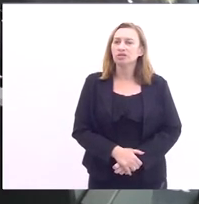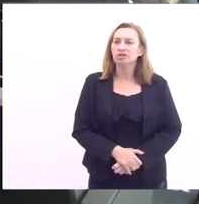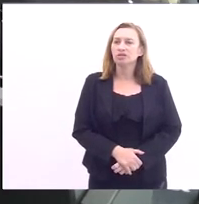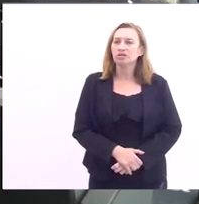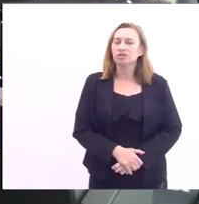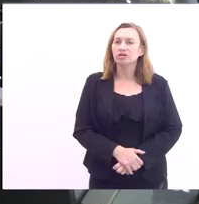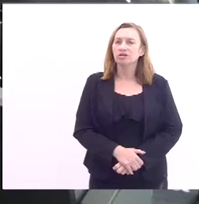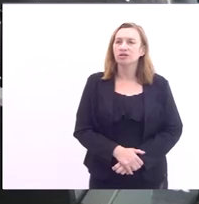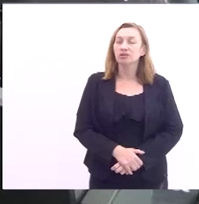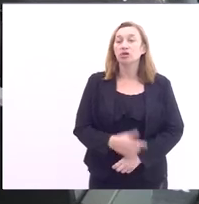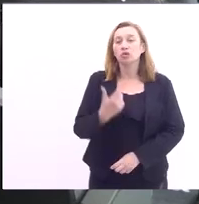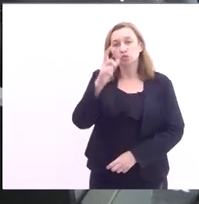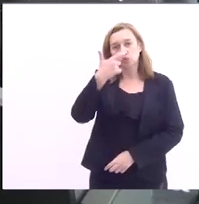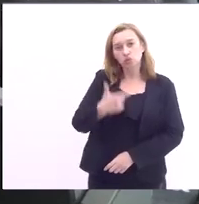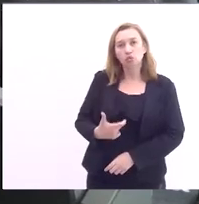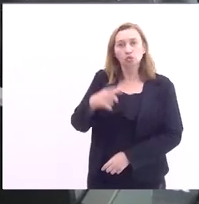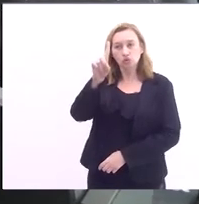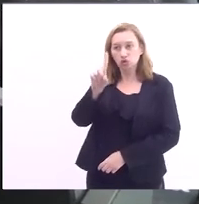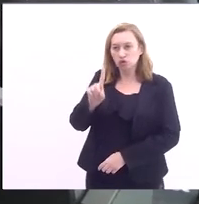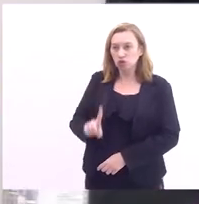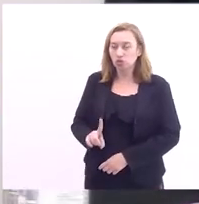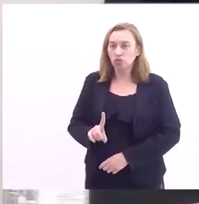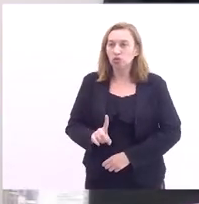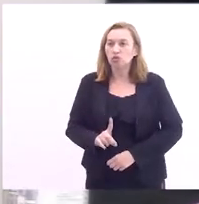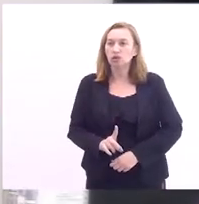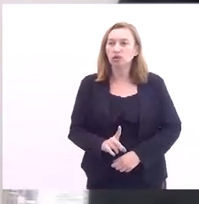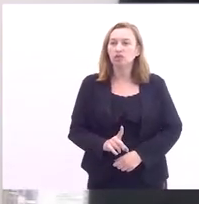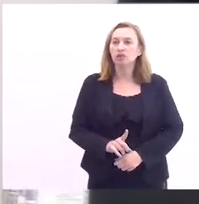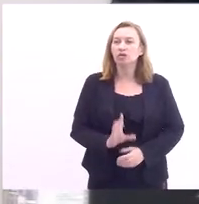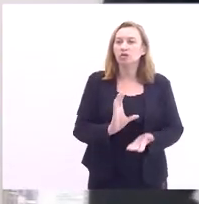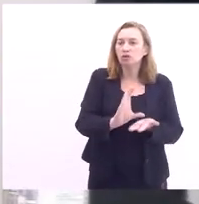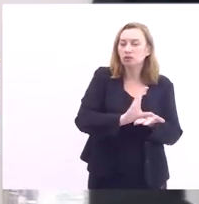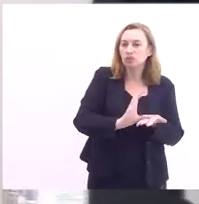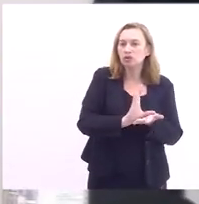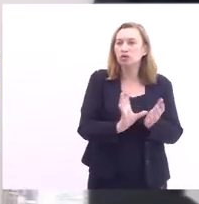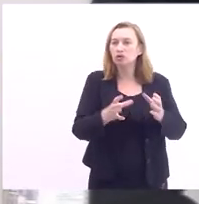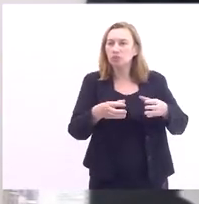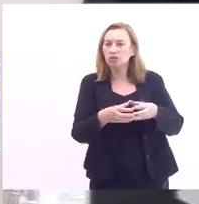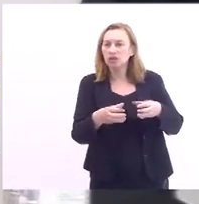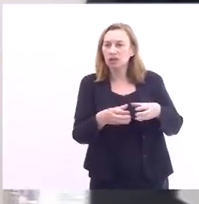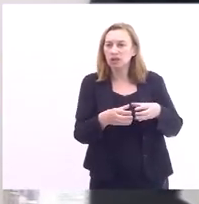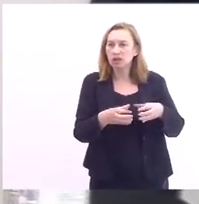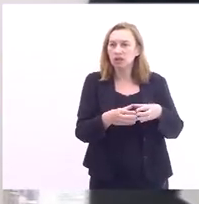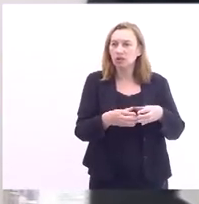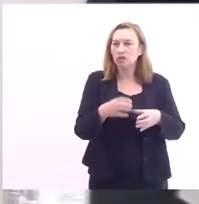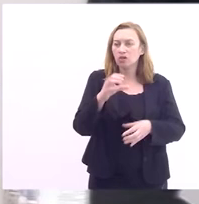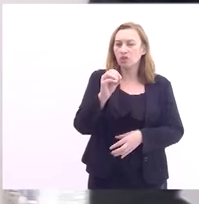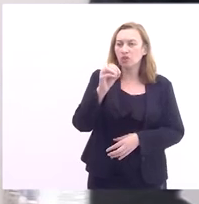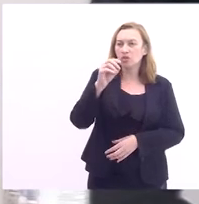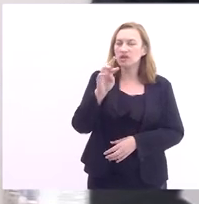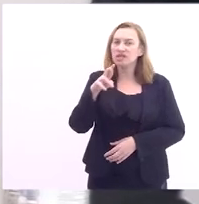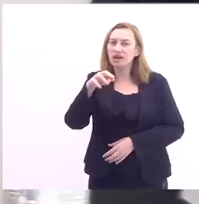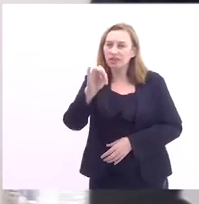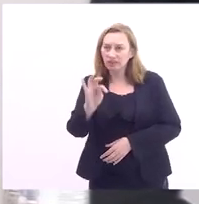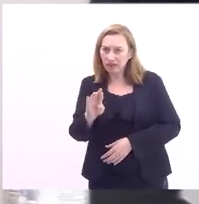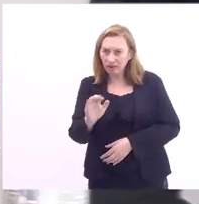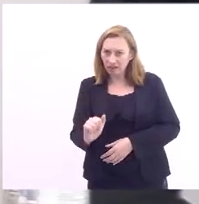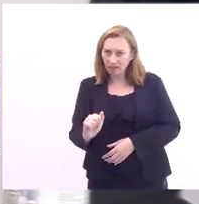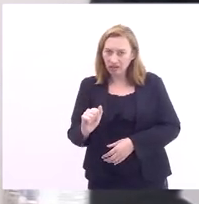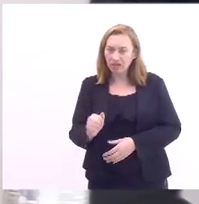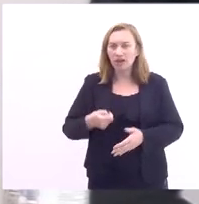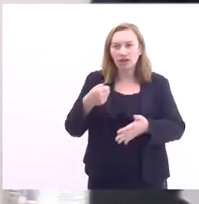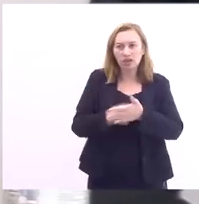sou diretor do SECROM, do Conselho Comunitário da Região Oceânica, E nós estamos na luta na região oceânica